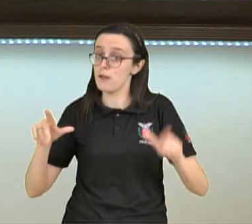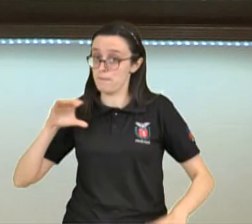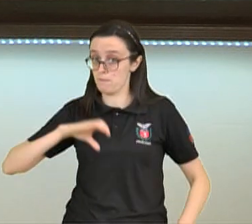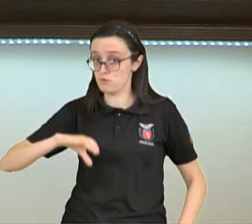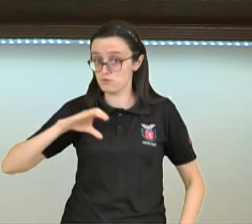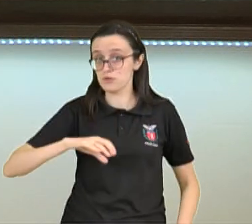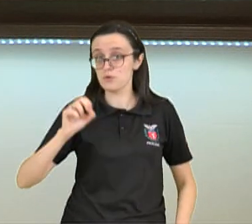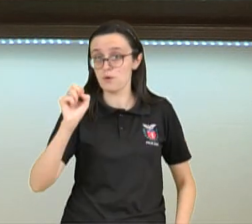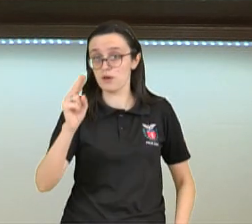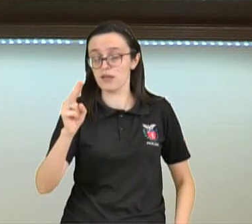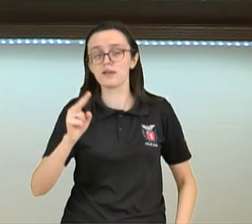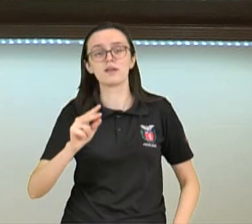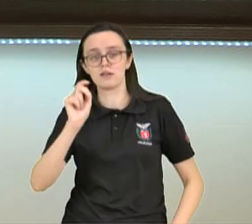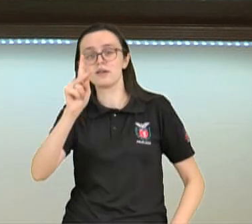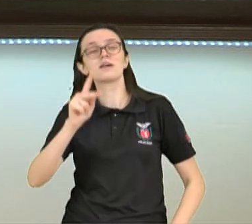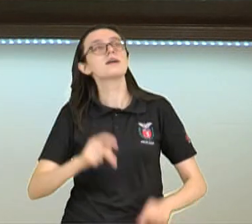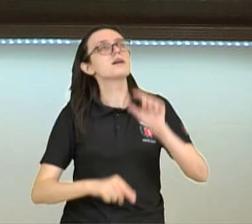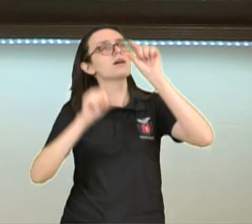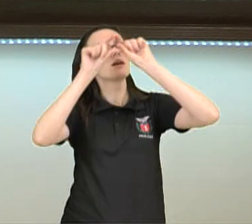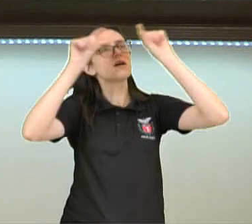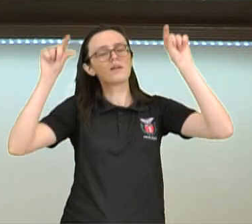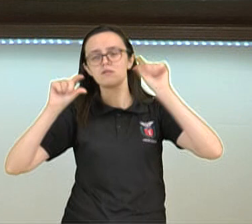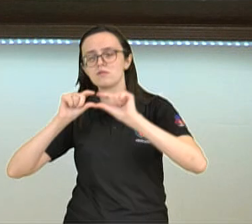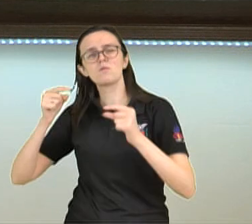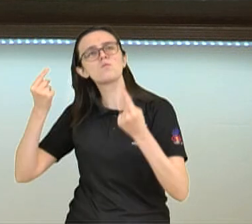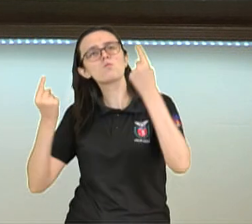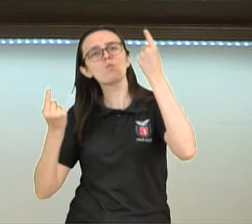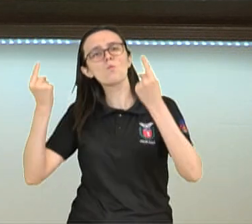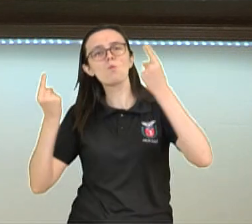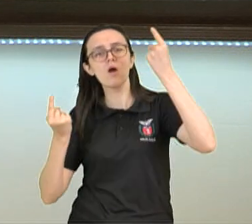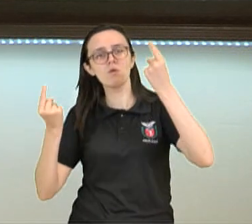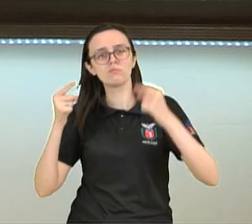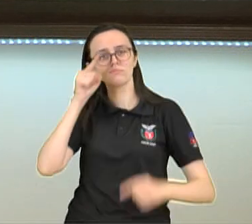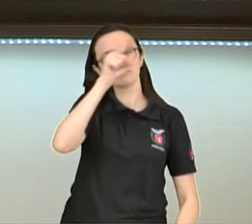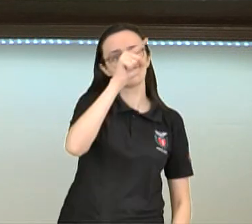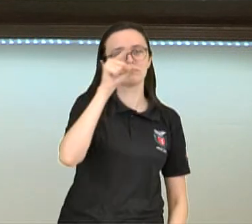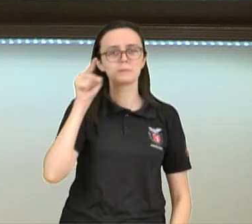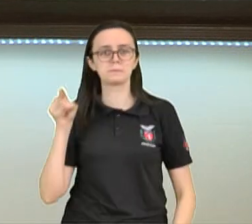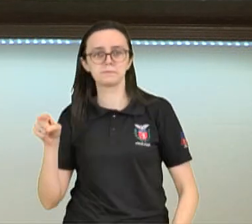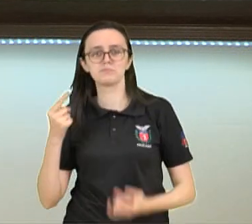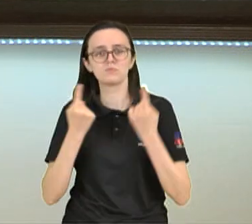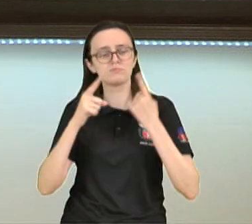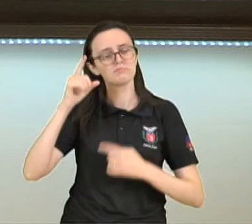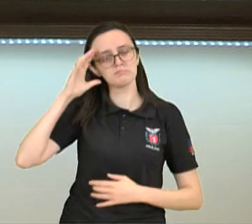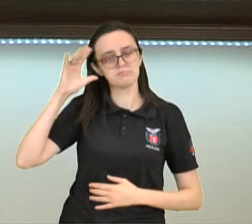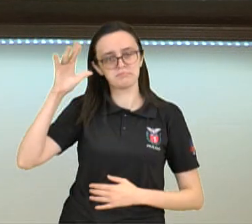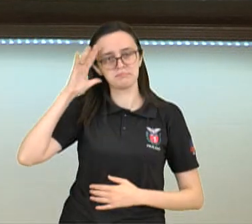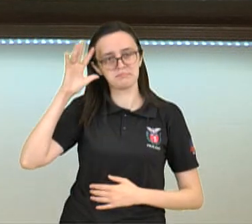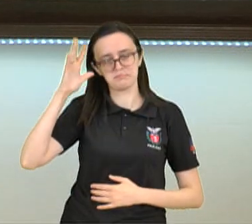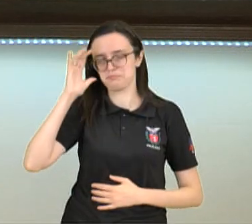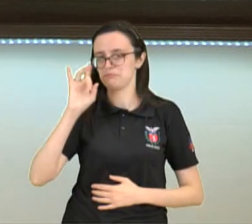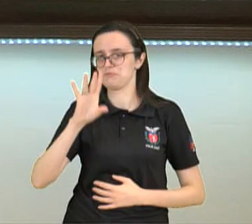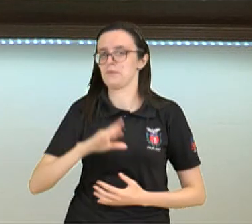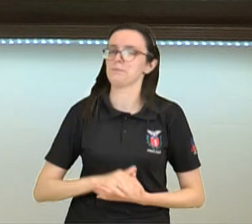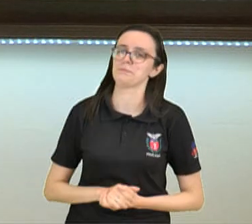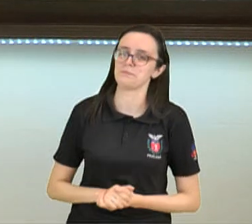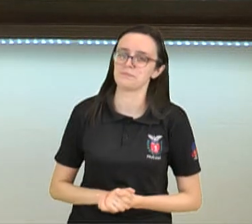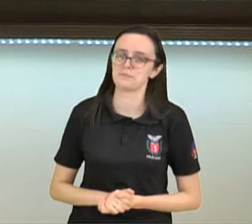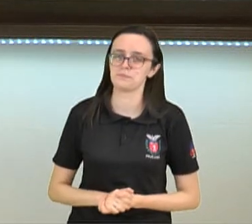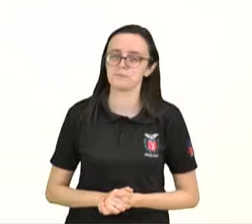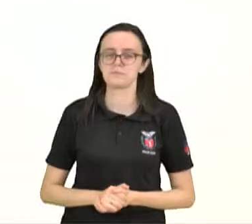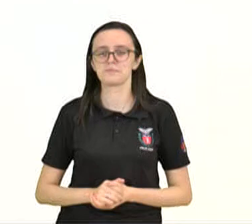português, tá? Então, qual seria o correto? Tenho fome ou estou com fome? Só uma reflexãozinha também.